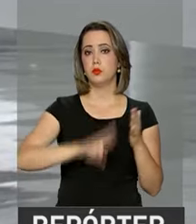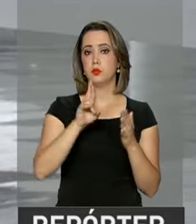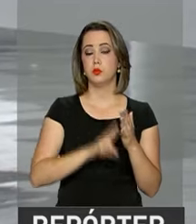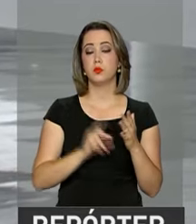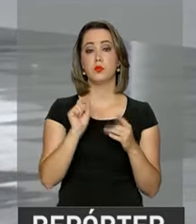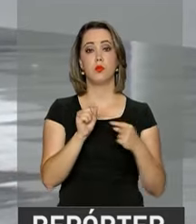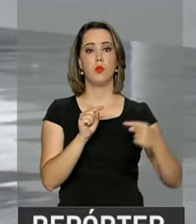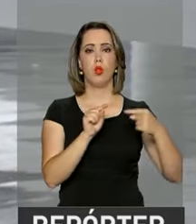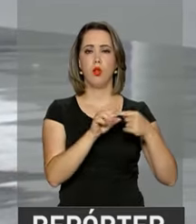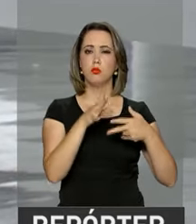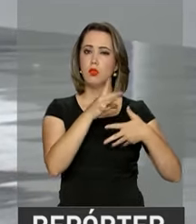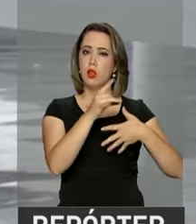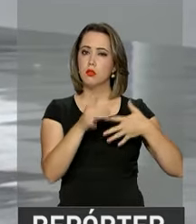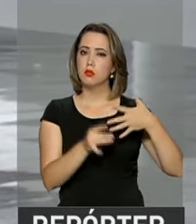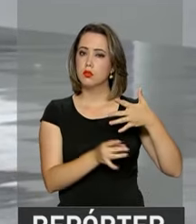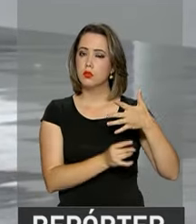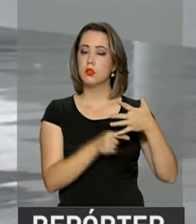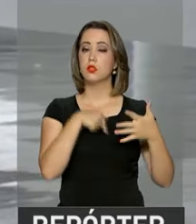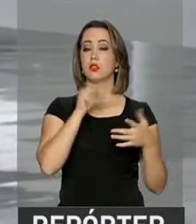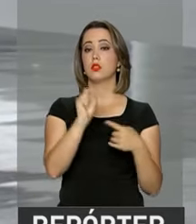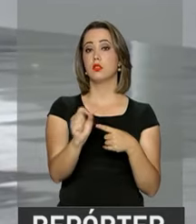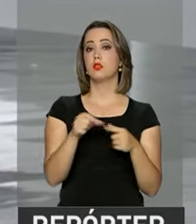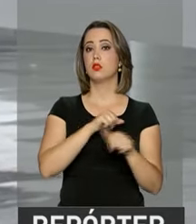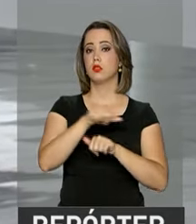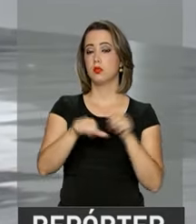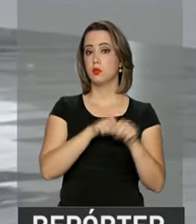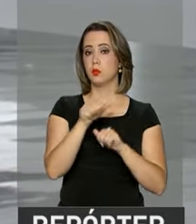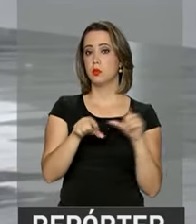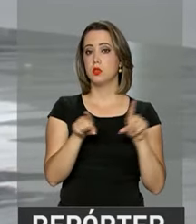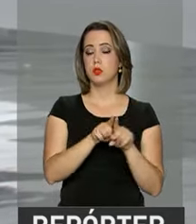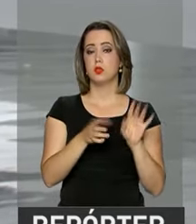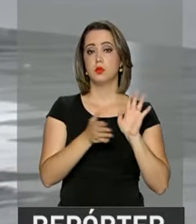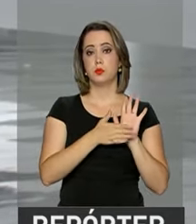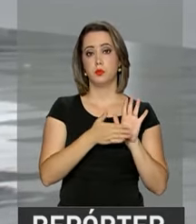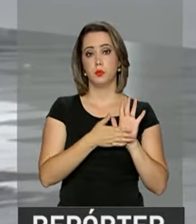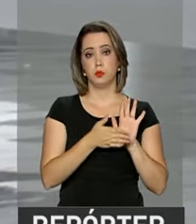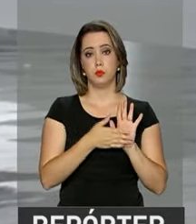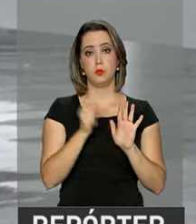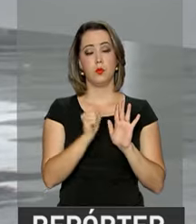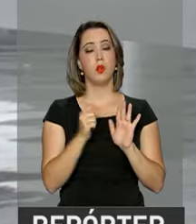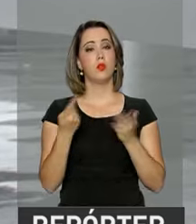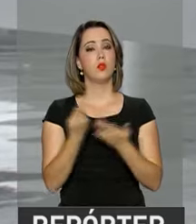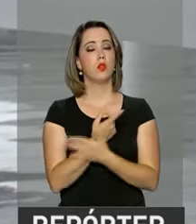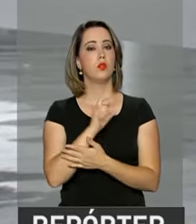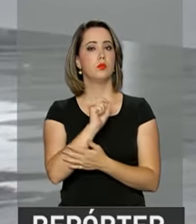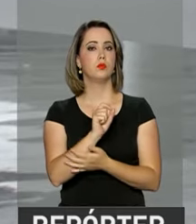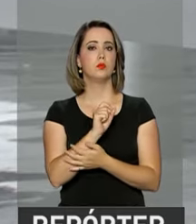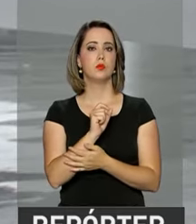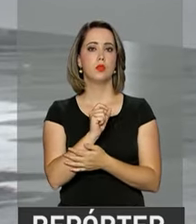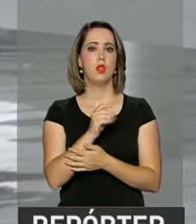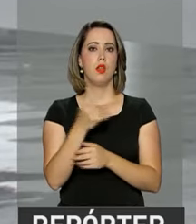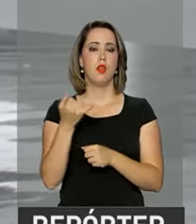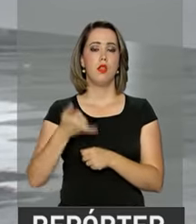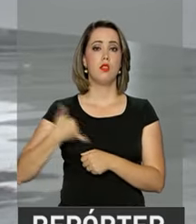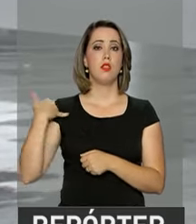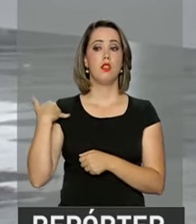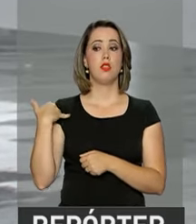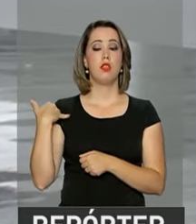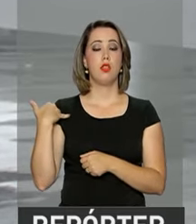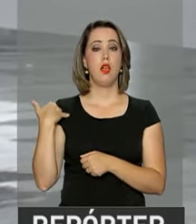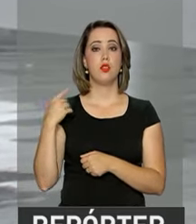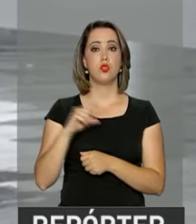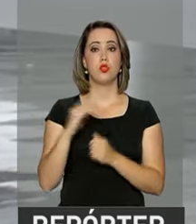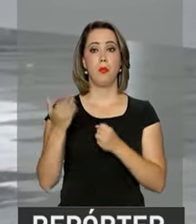relação às regras de transição o deputado Artur Maia apresentou como vai funcionar a idade mínima